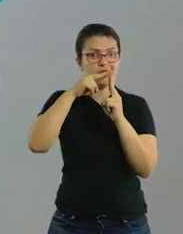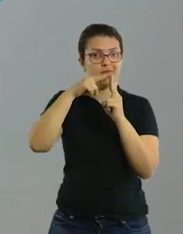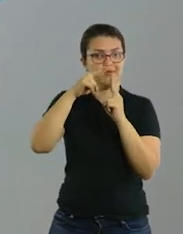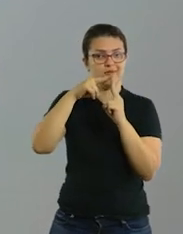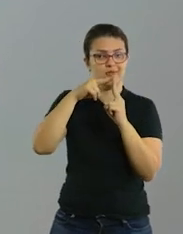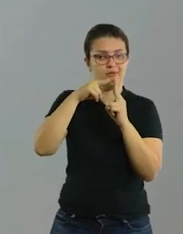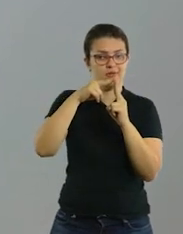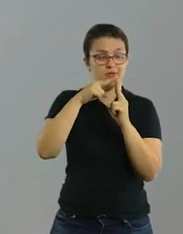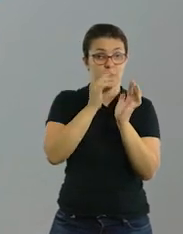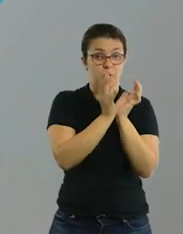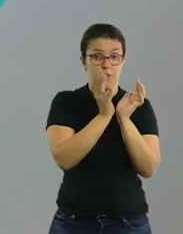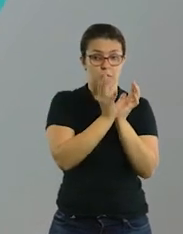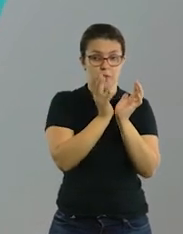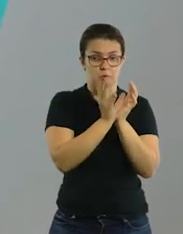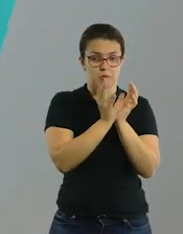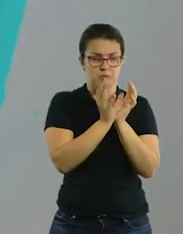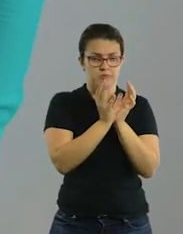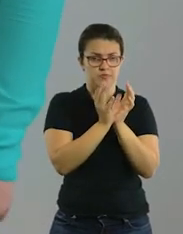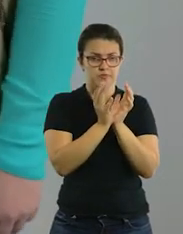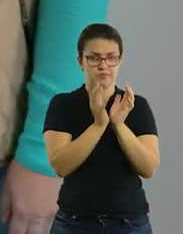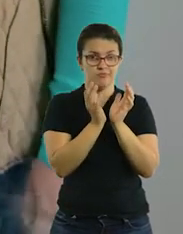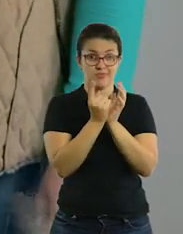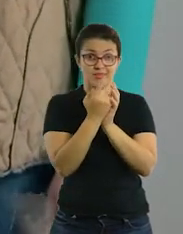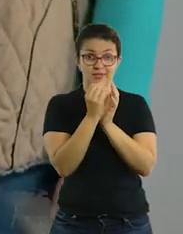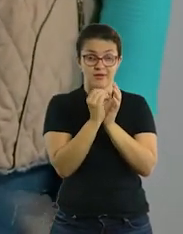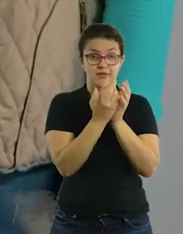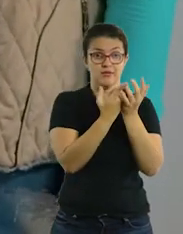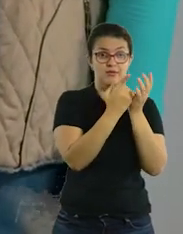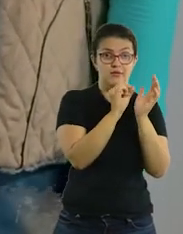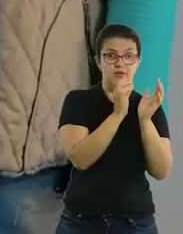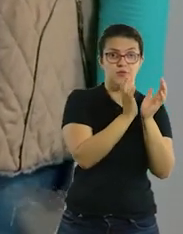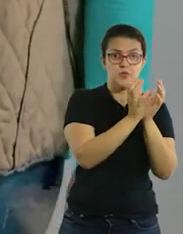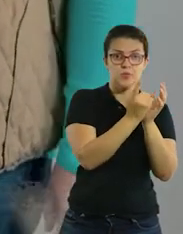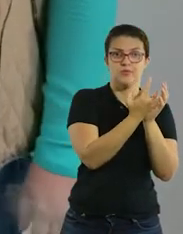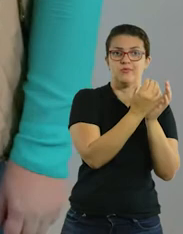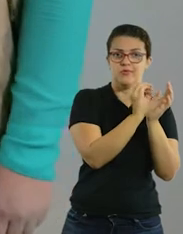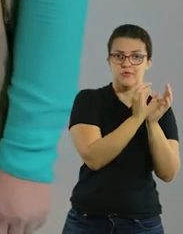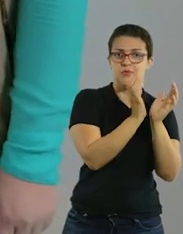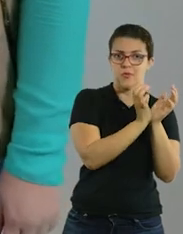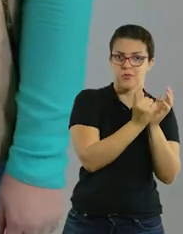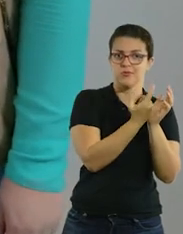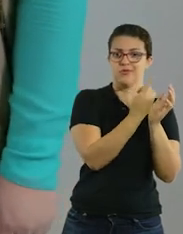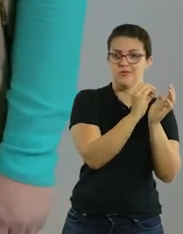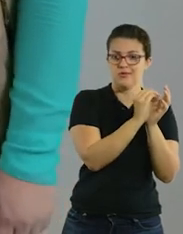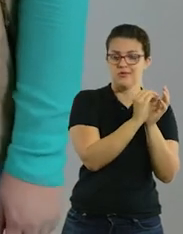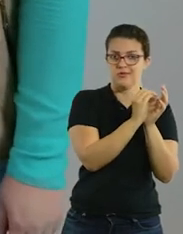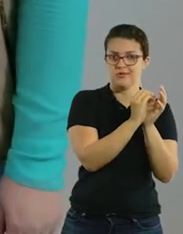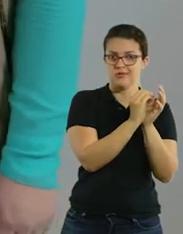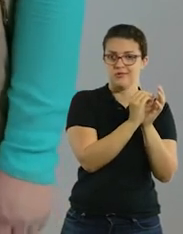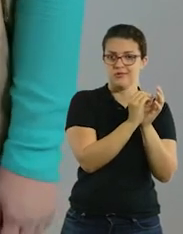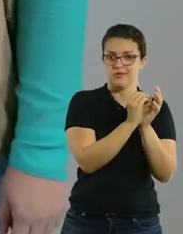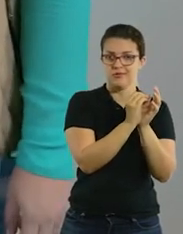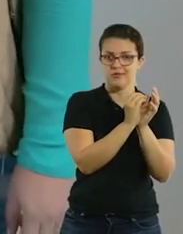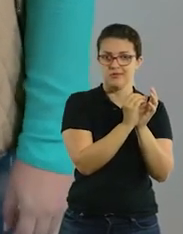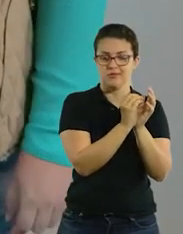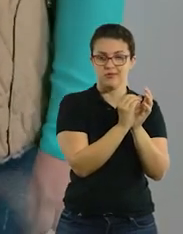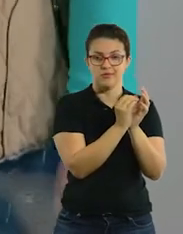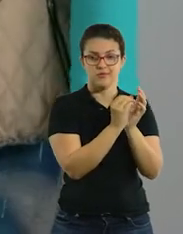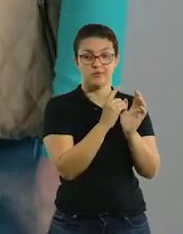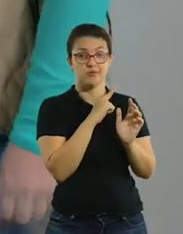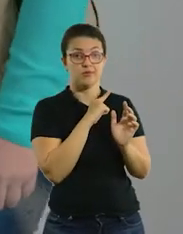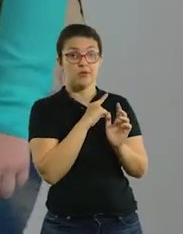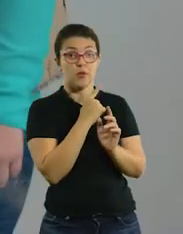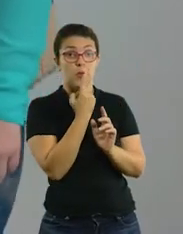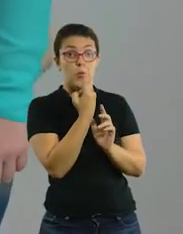bolinhas. Quando eu tenho 10 conjuntos de 10 bolinhas, eu formo o quê? Uma centena.